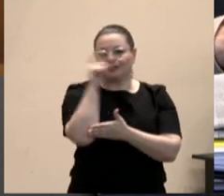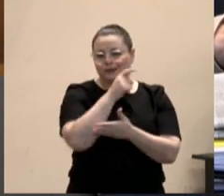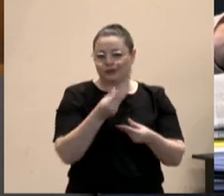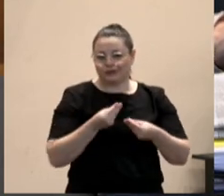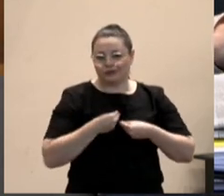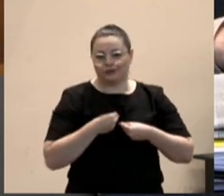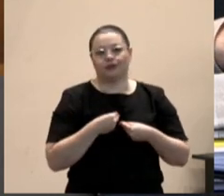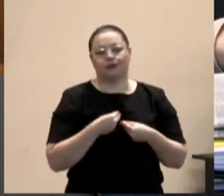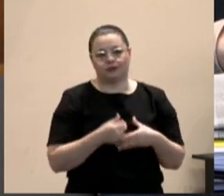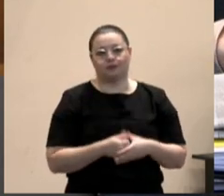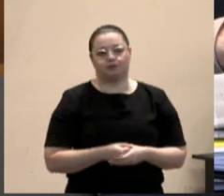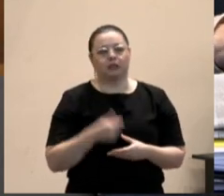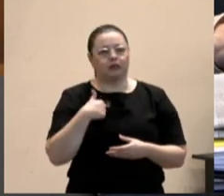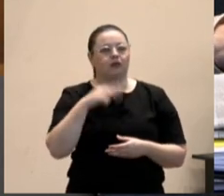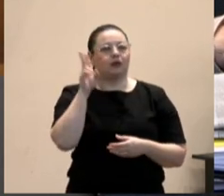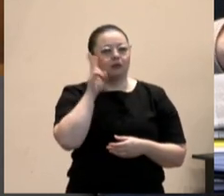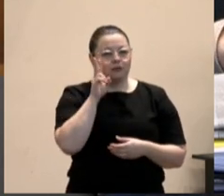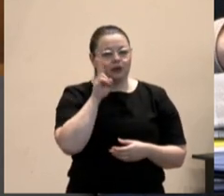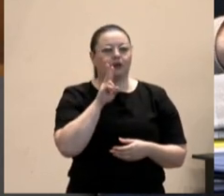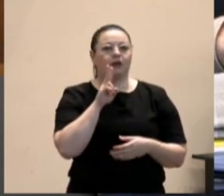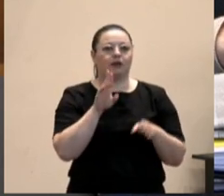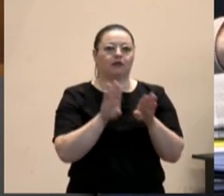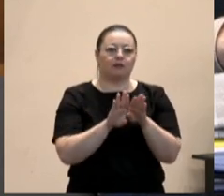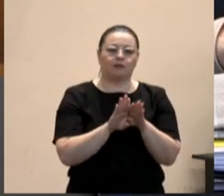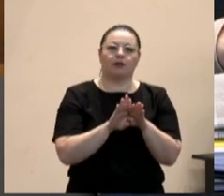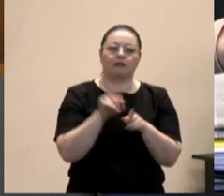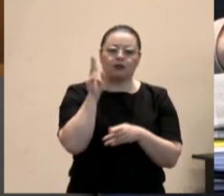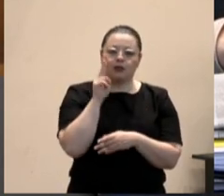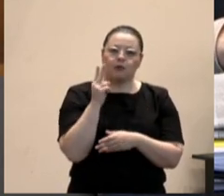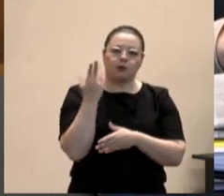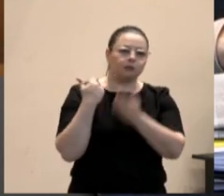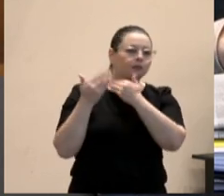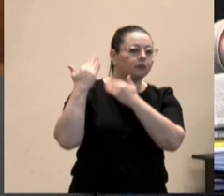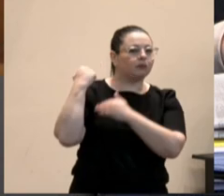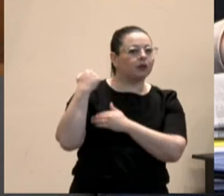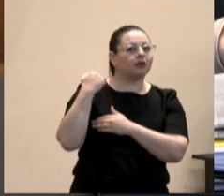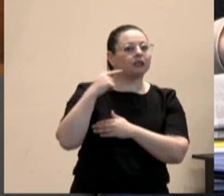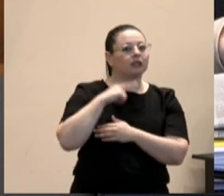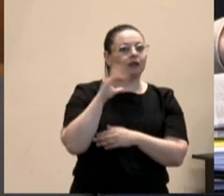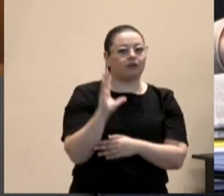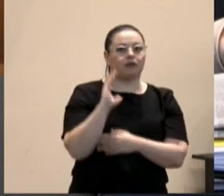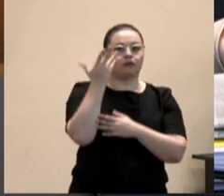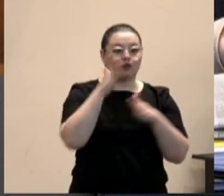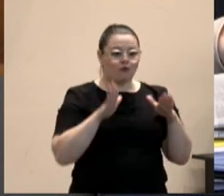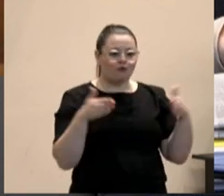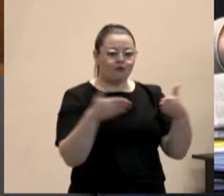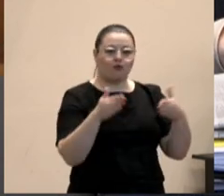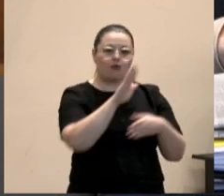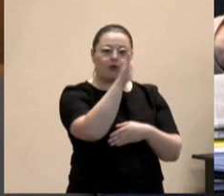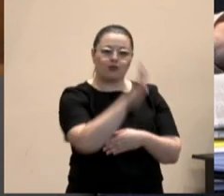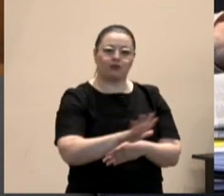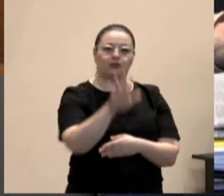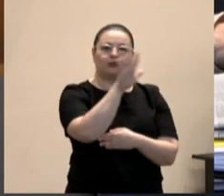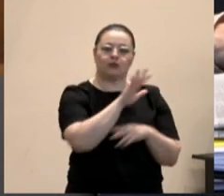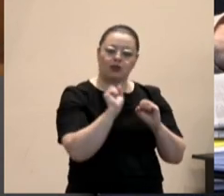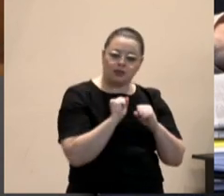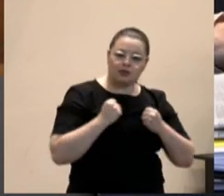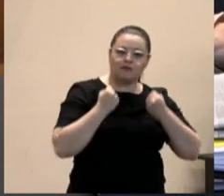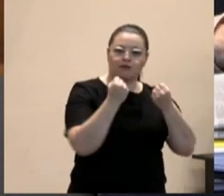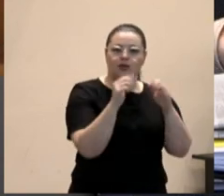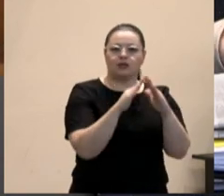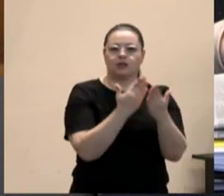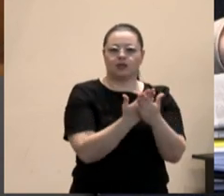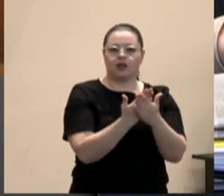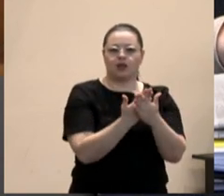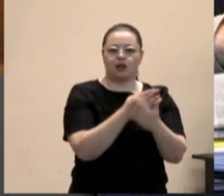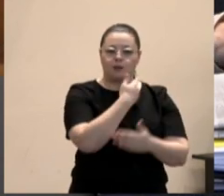me lembrado aí nos últimos tempos, do Fórum Nacional em Defesa da Escola Pública, na década de